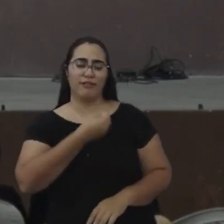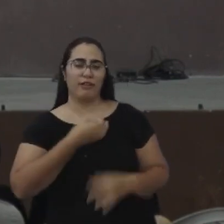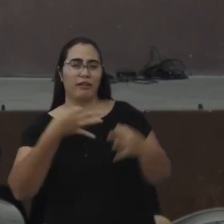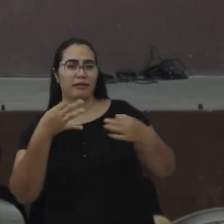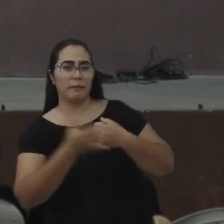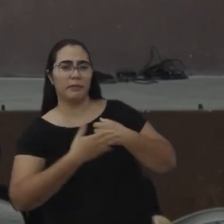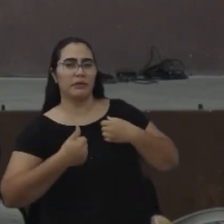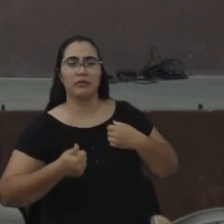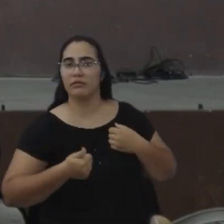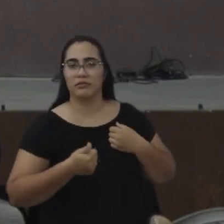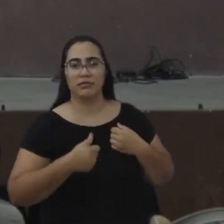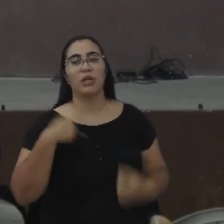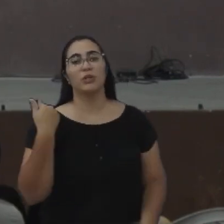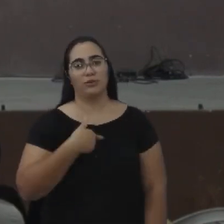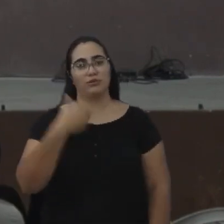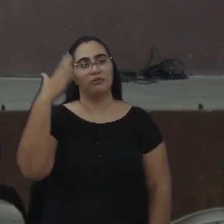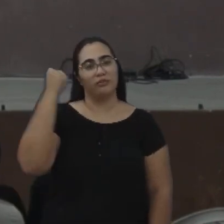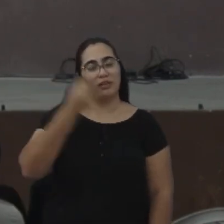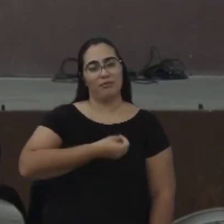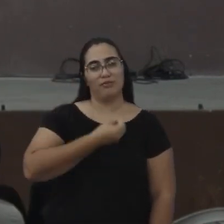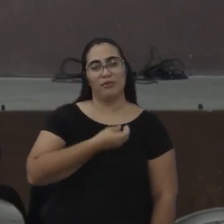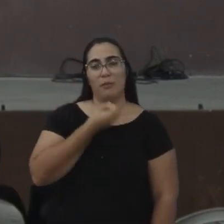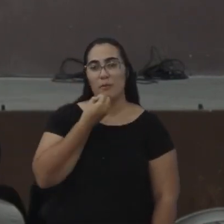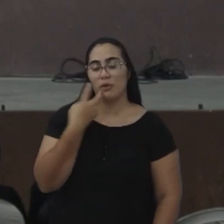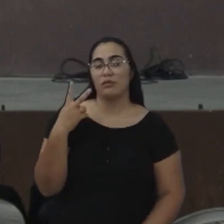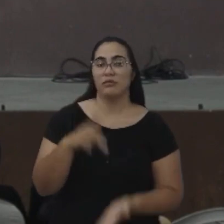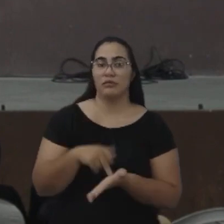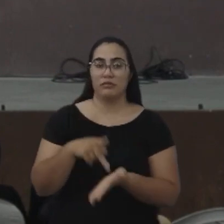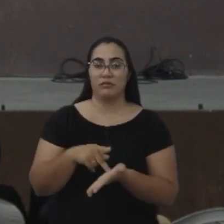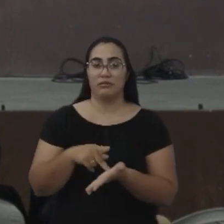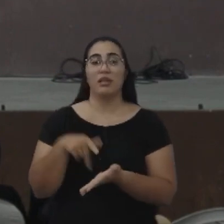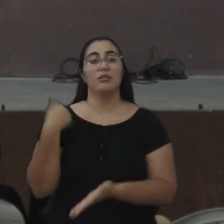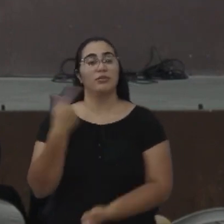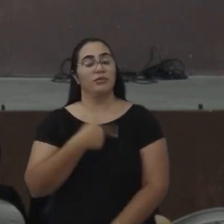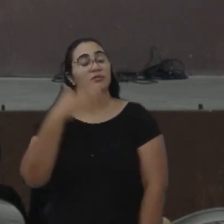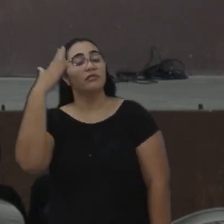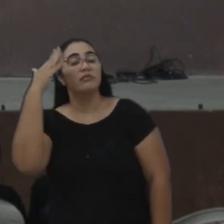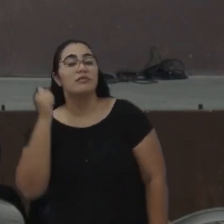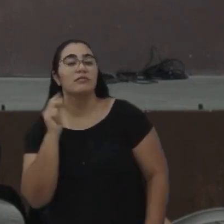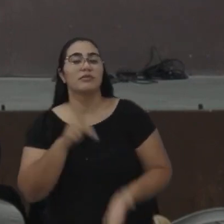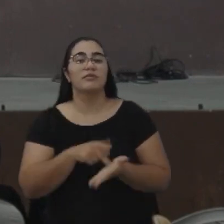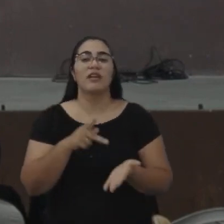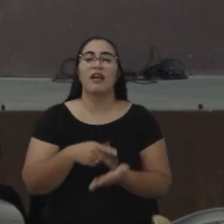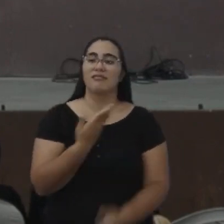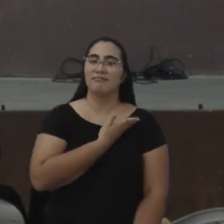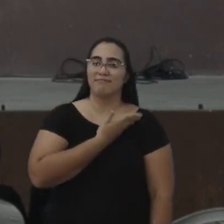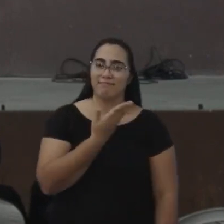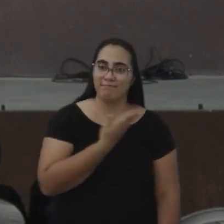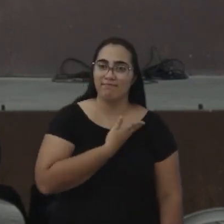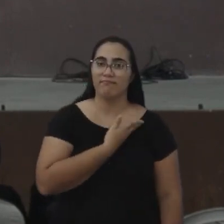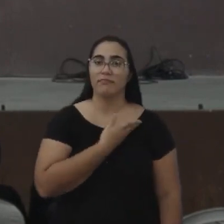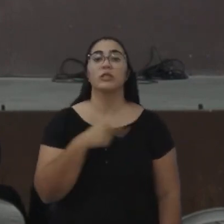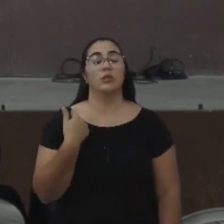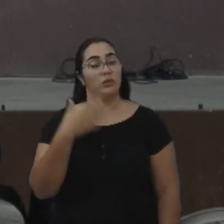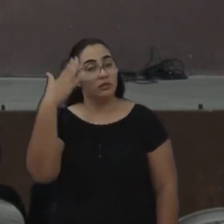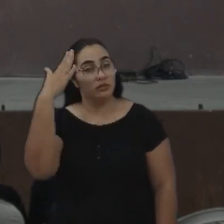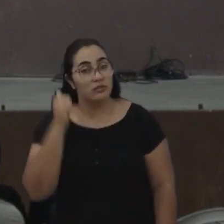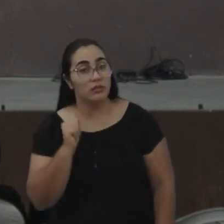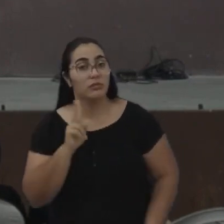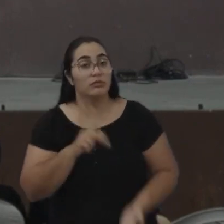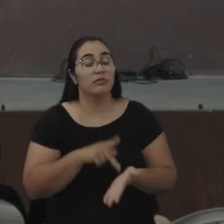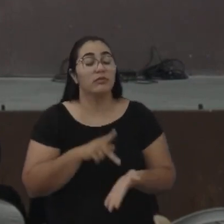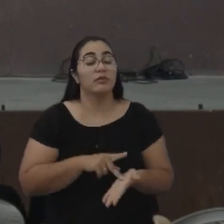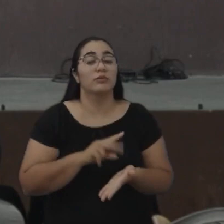melhor. Nós é que sabemos o que é uma boa vida. Nós é que sabemos o que é verdadeiras amizades. Nós sabemos o que é